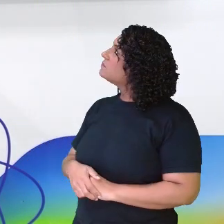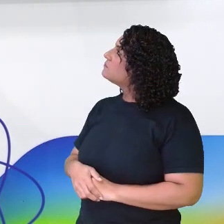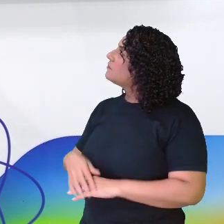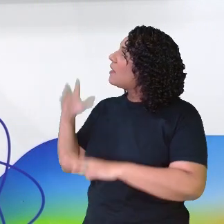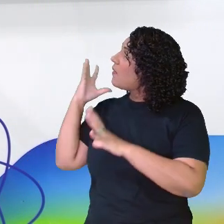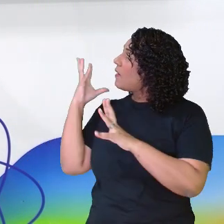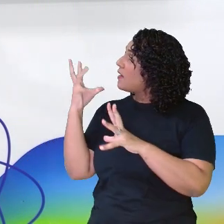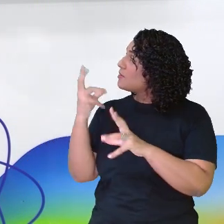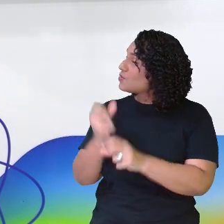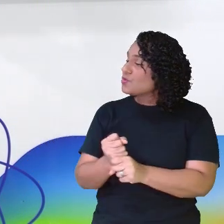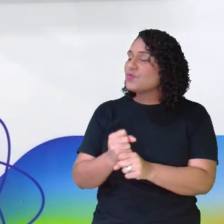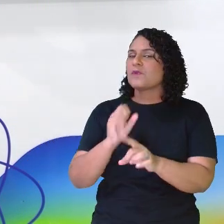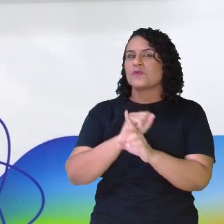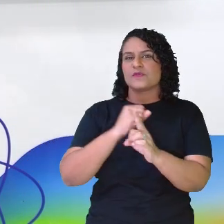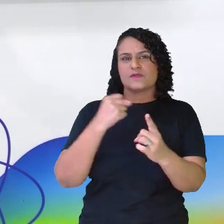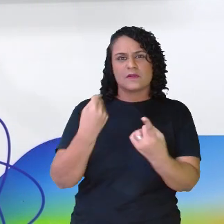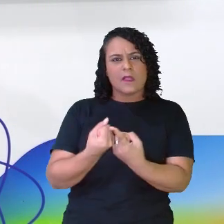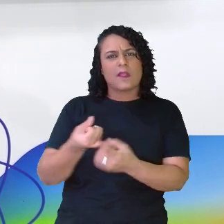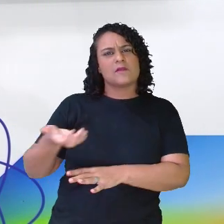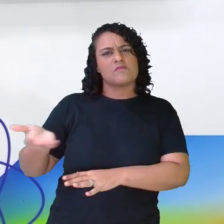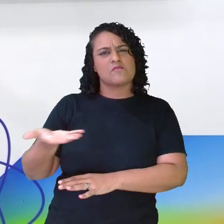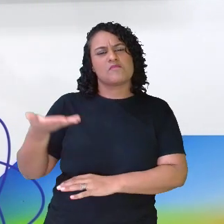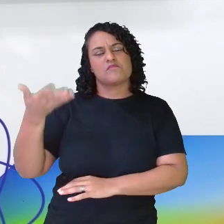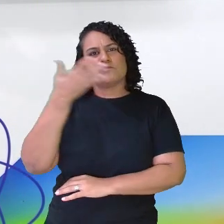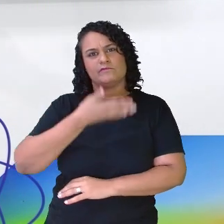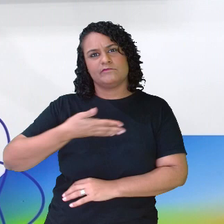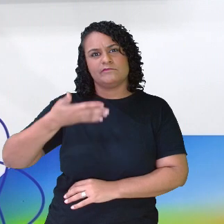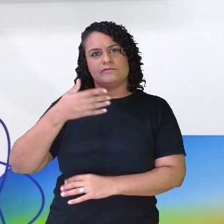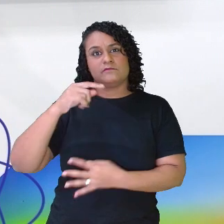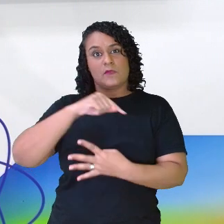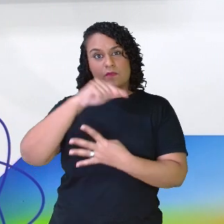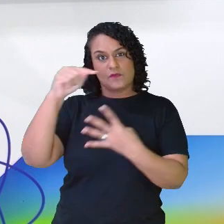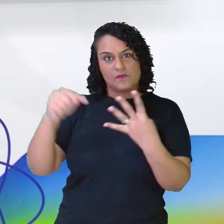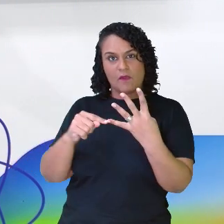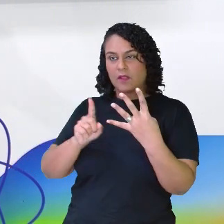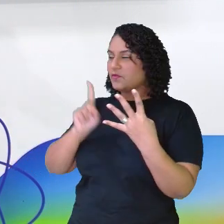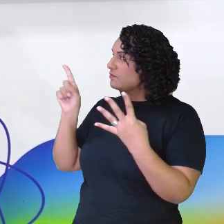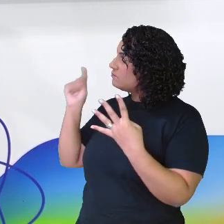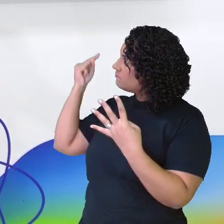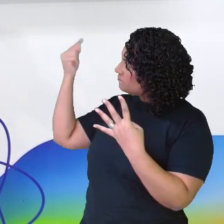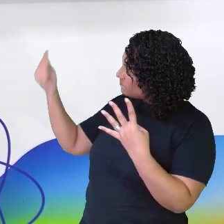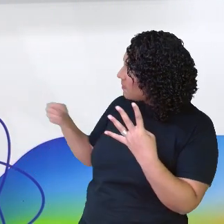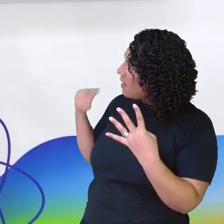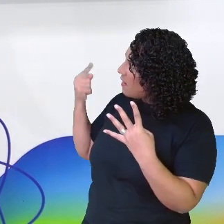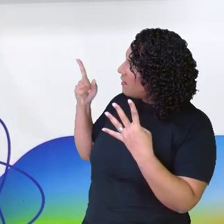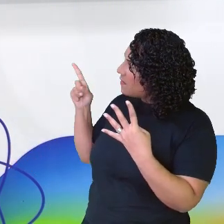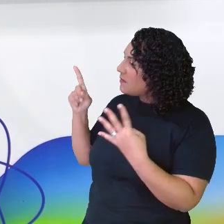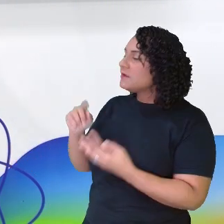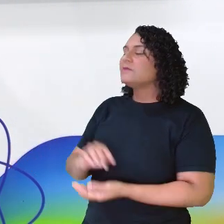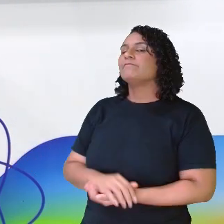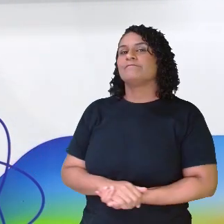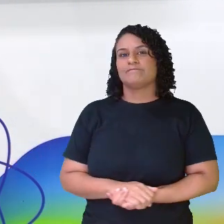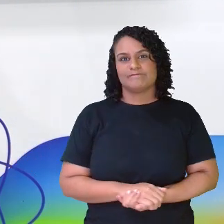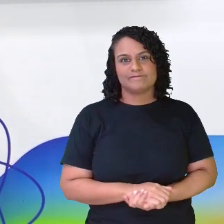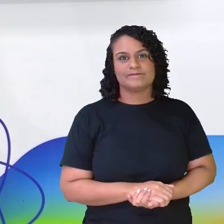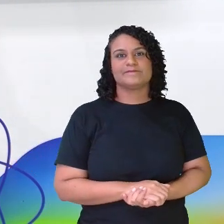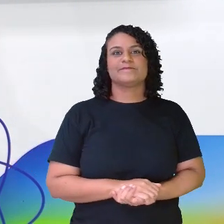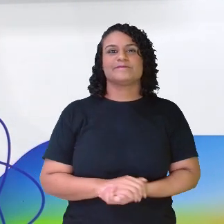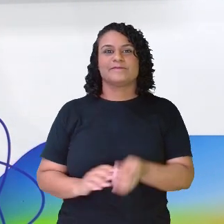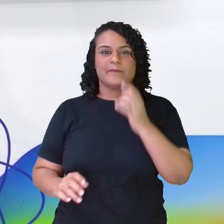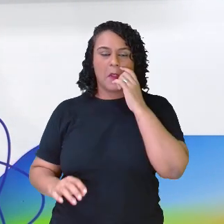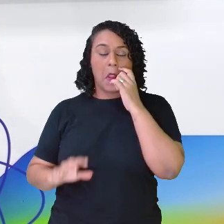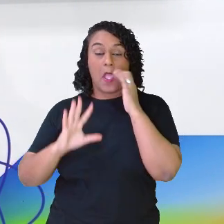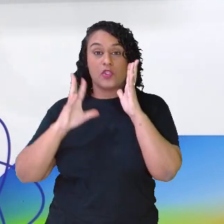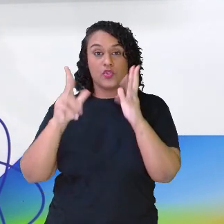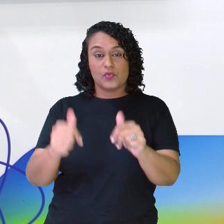sociedade açucareira. Casa Grande, a senzala, a capela, representando a religião, e ali a fábrica